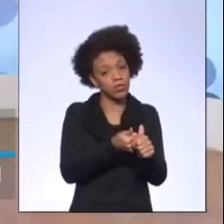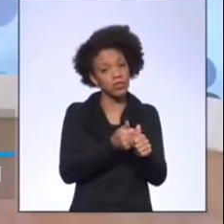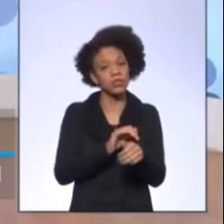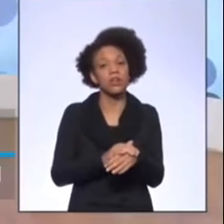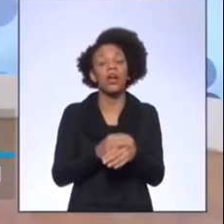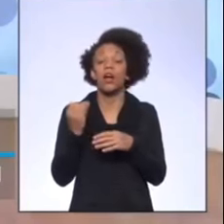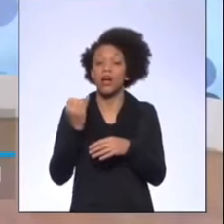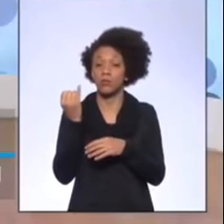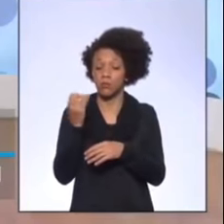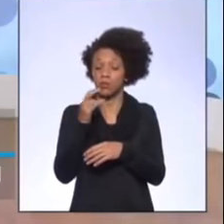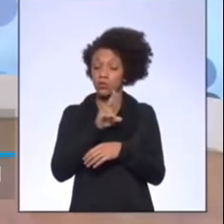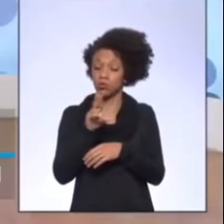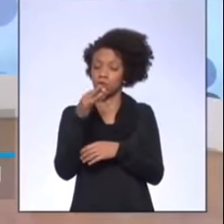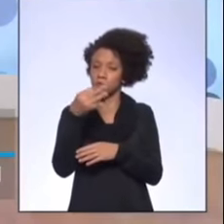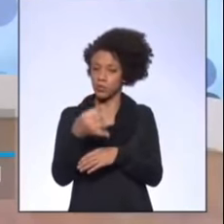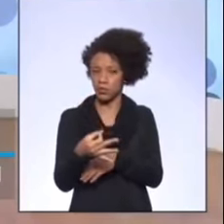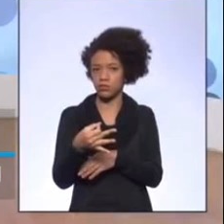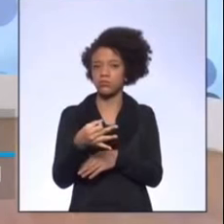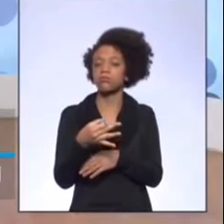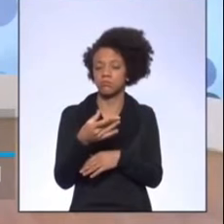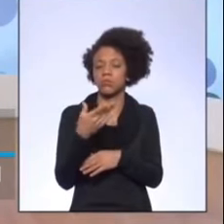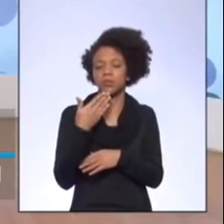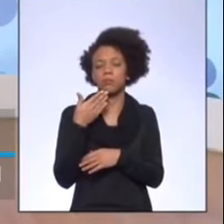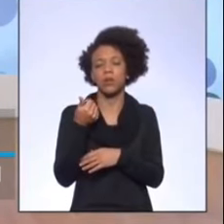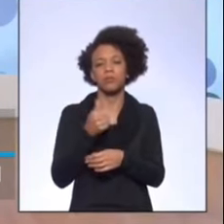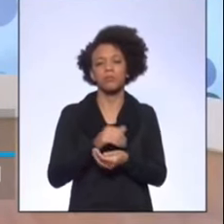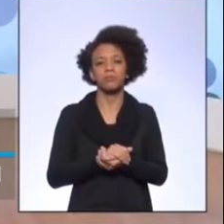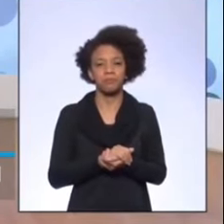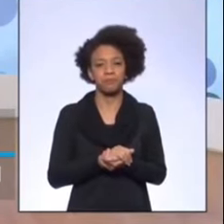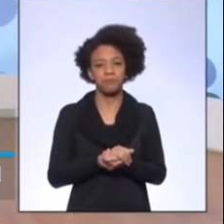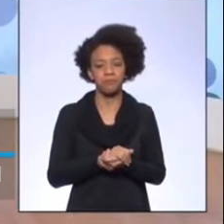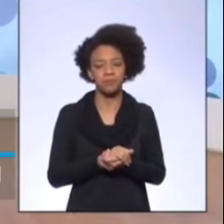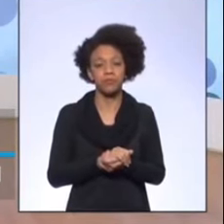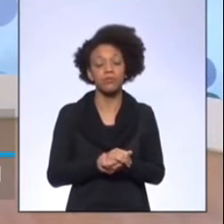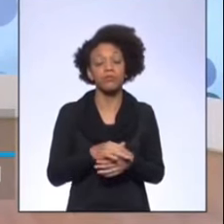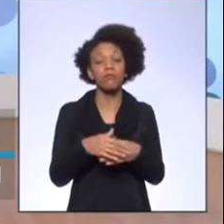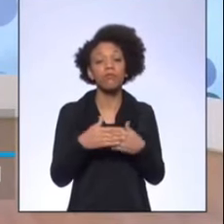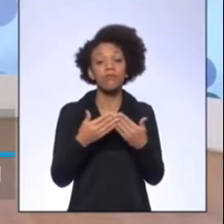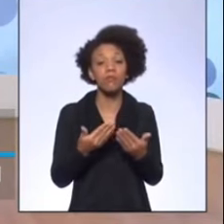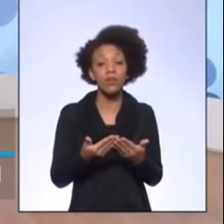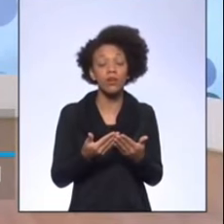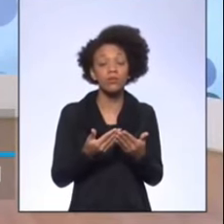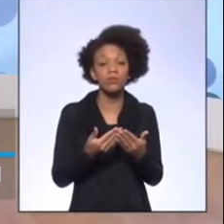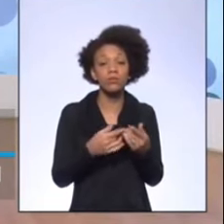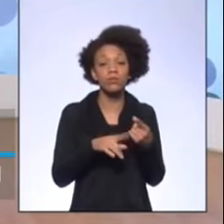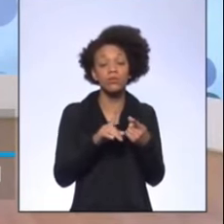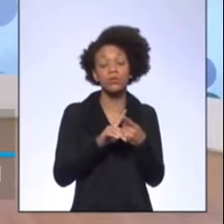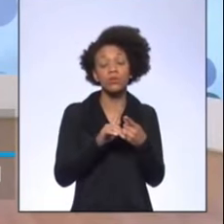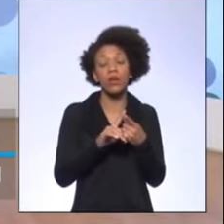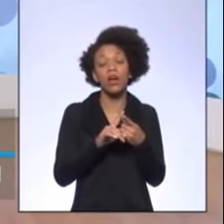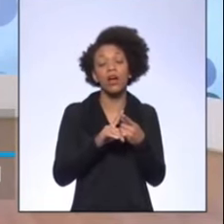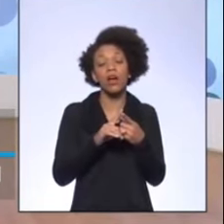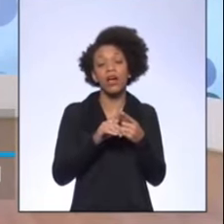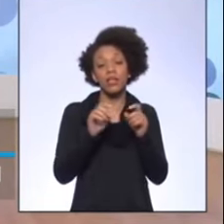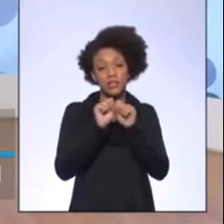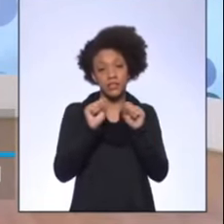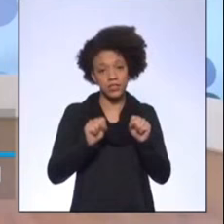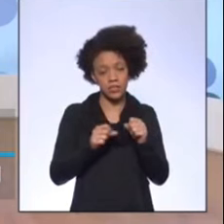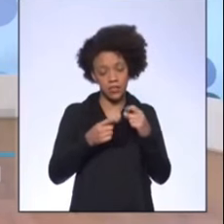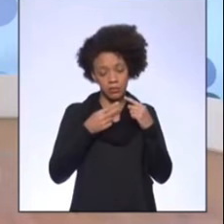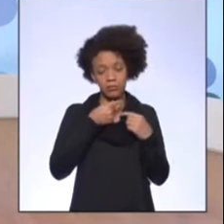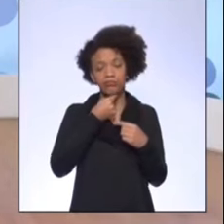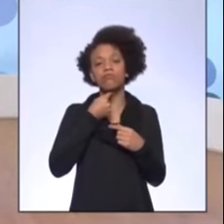nome direitinho, né, professor? É melhor, né? Tá bom? Bom, então aqui, ó, no sistema digestório, o que